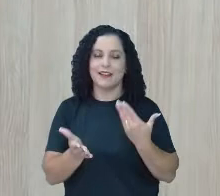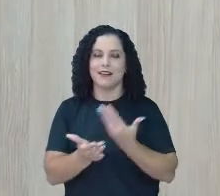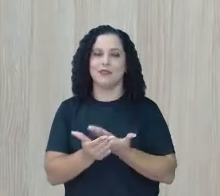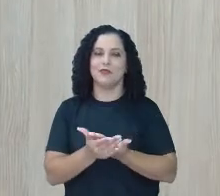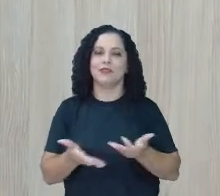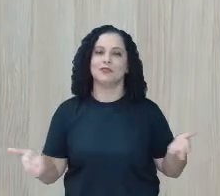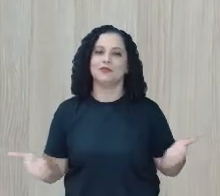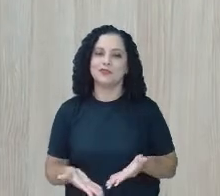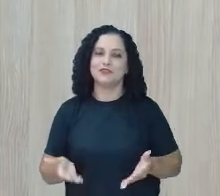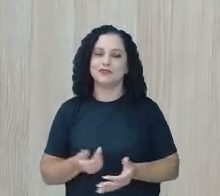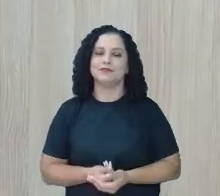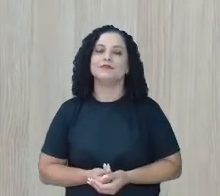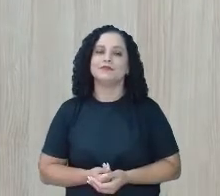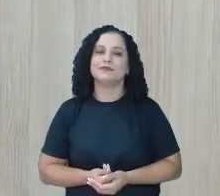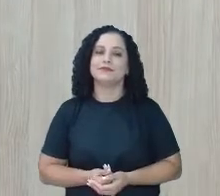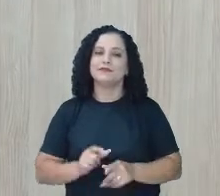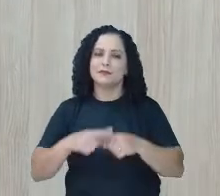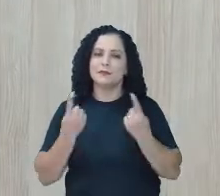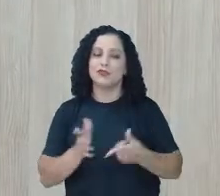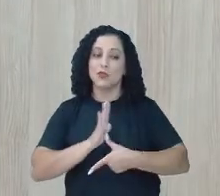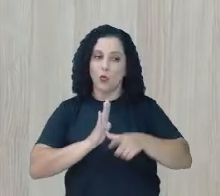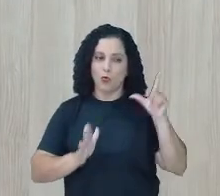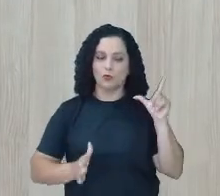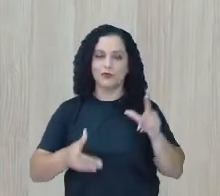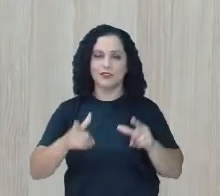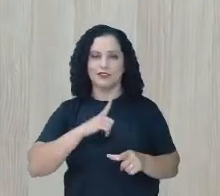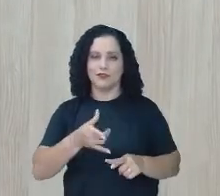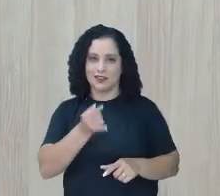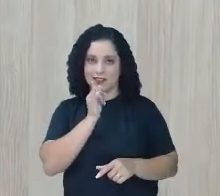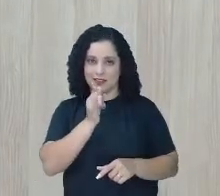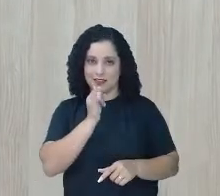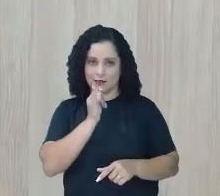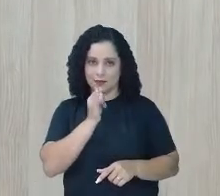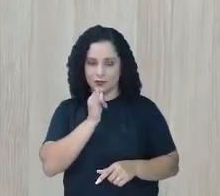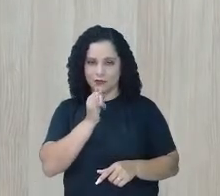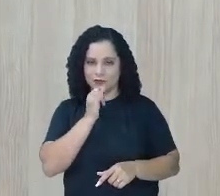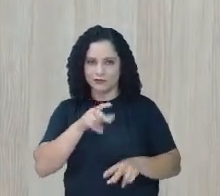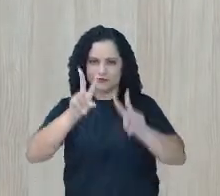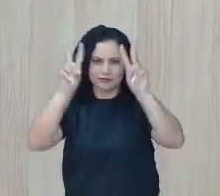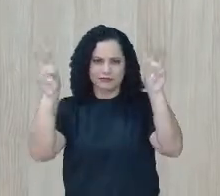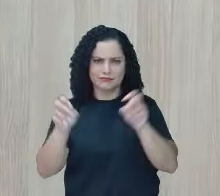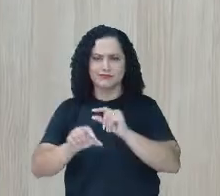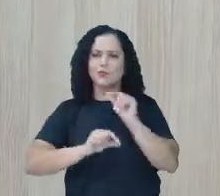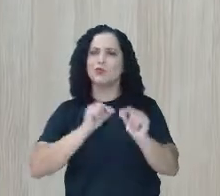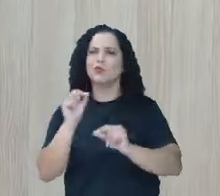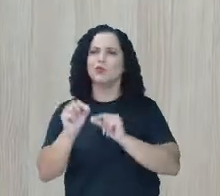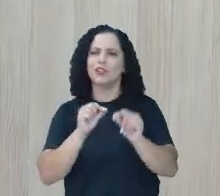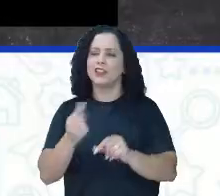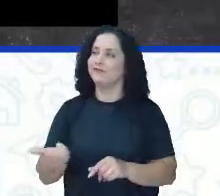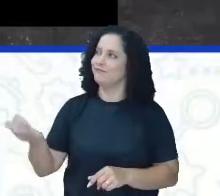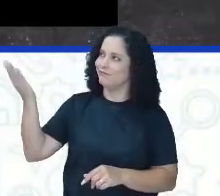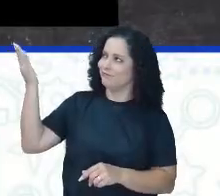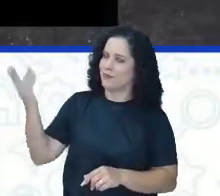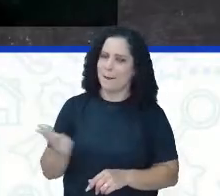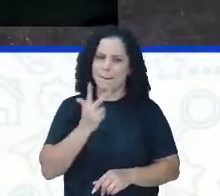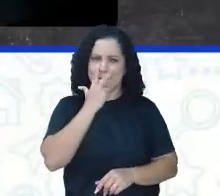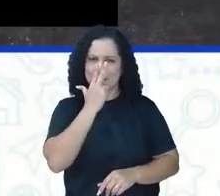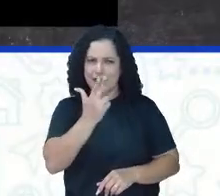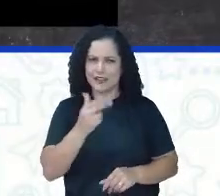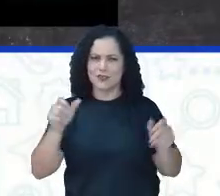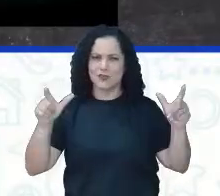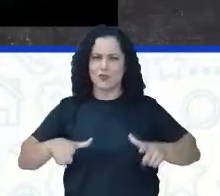a gente falou sobre um exemplo específico, né, que foi sobre aqui, ó, apareceu um ringue do